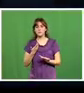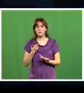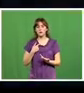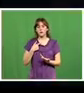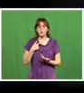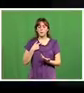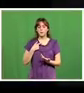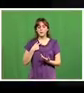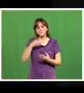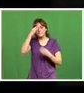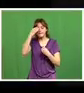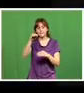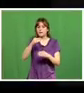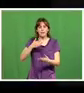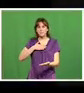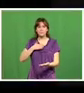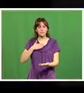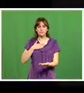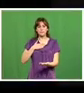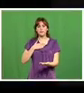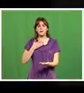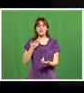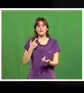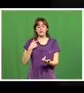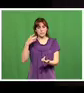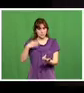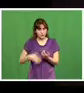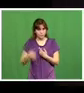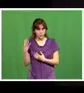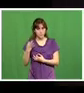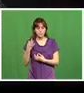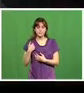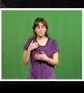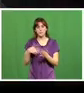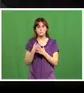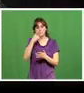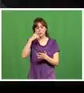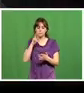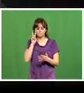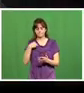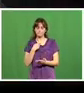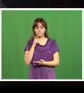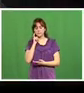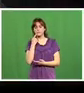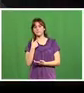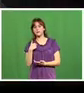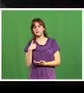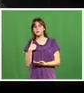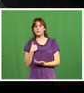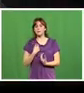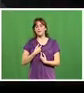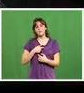quisemos criar nenhuma moral com a história. Quisemos, assim, que as pessoas pudessem rever, pudessem um bocadinho ir buscar